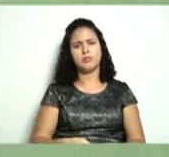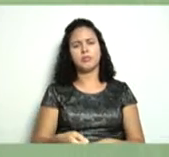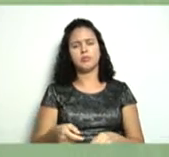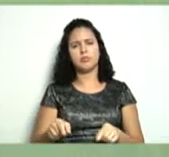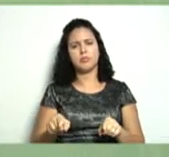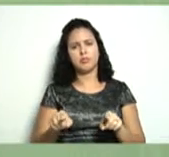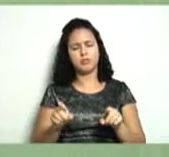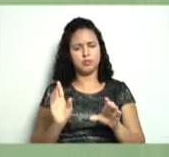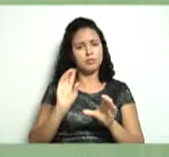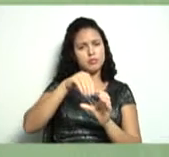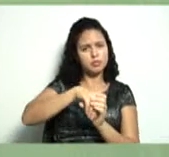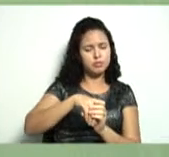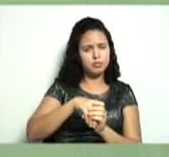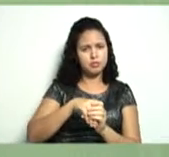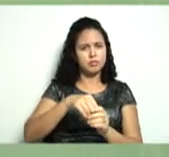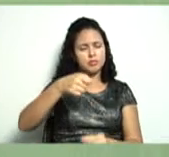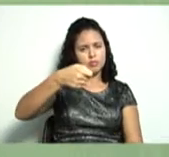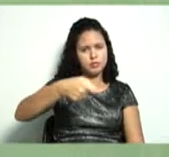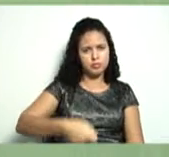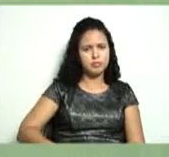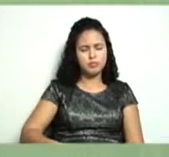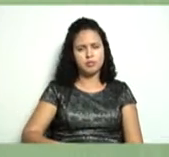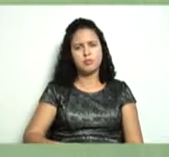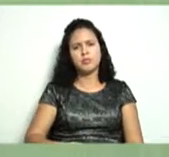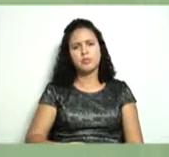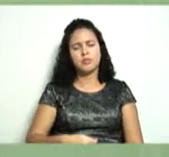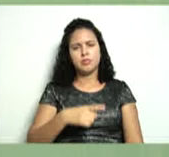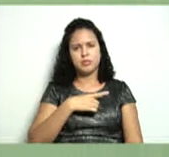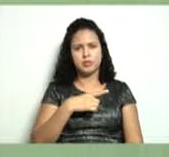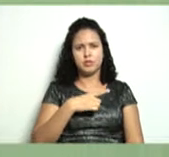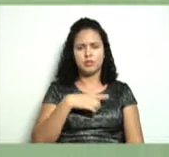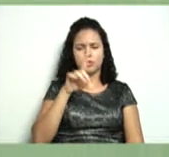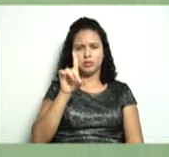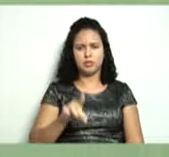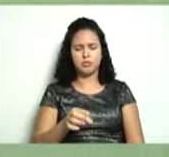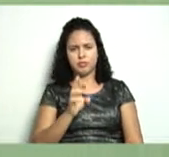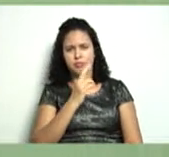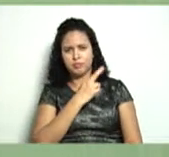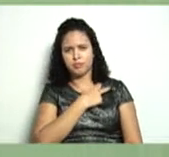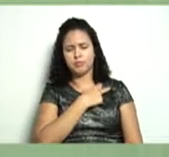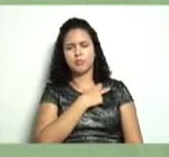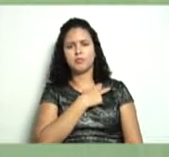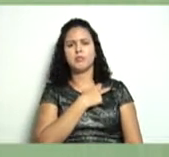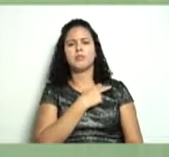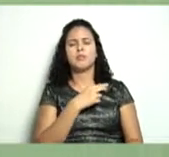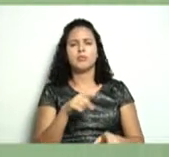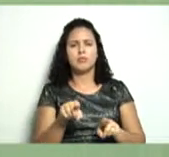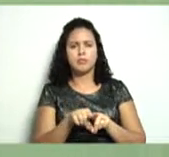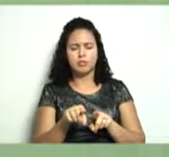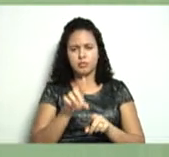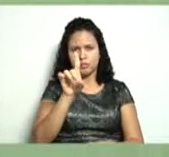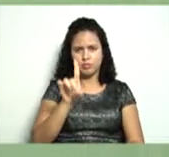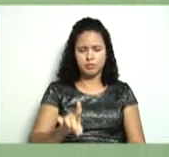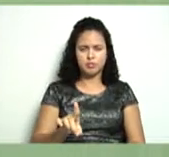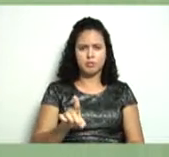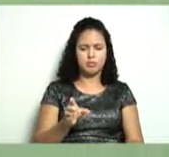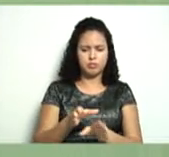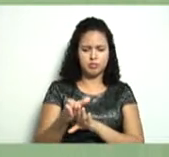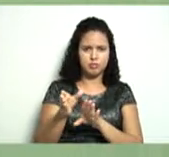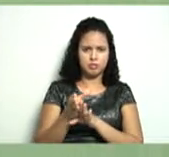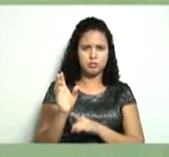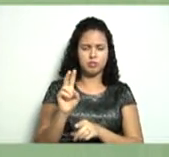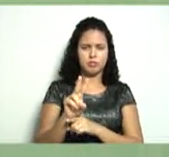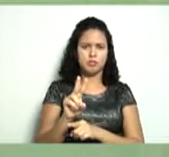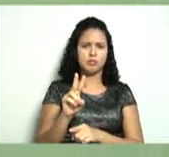e dentro dessa disciplina de funcionamento, teremos os direitos e deveres, teremos a diretoria, teremos o conselho